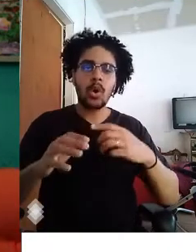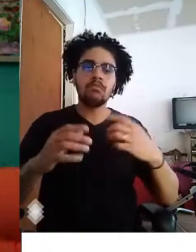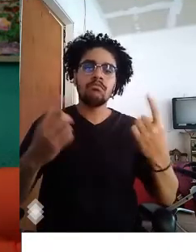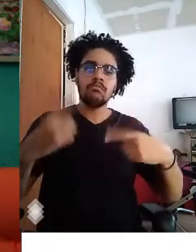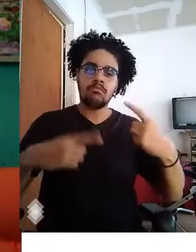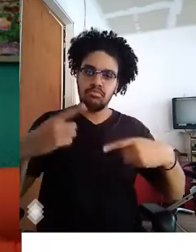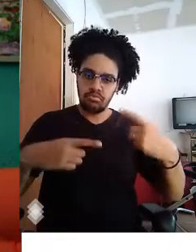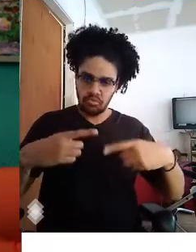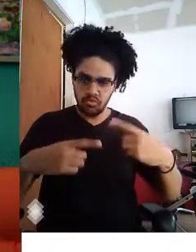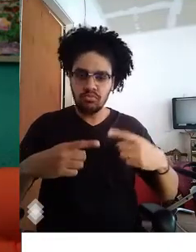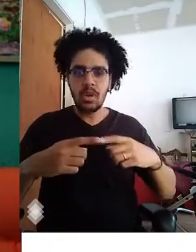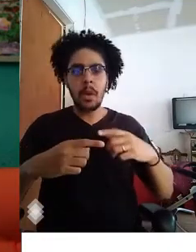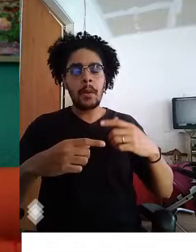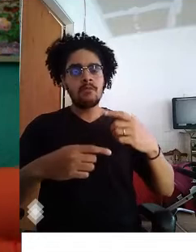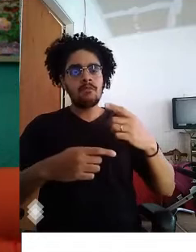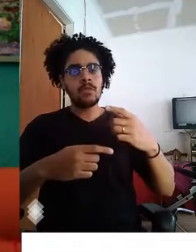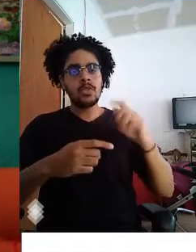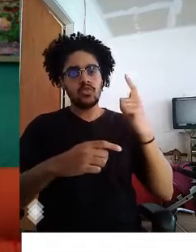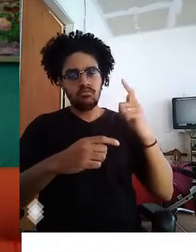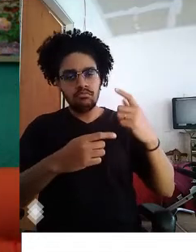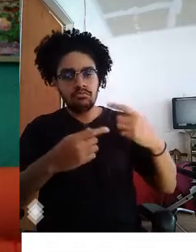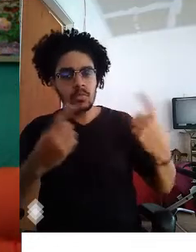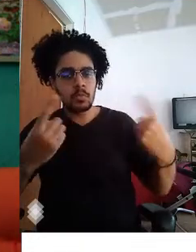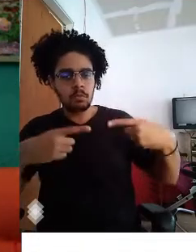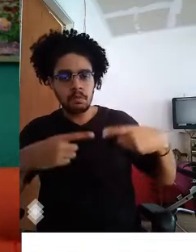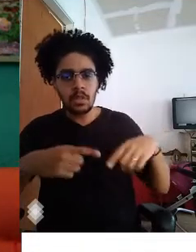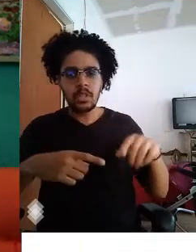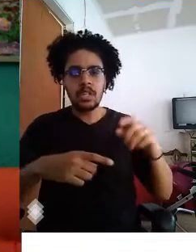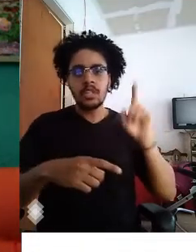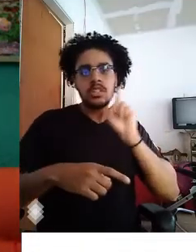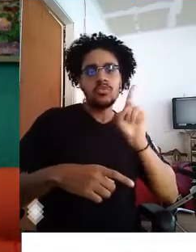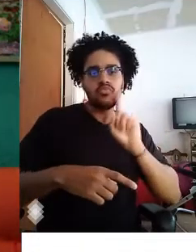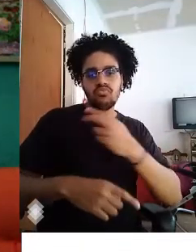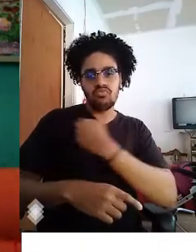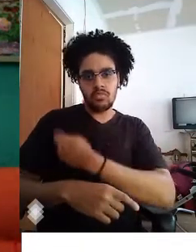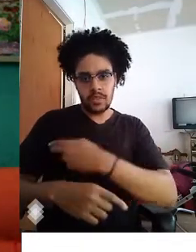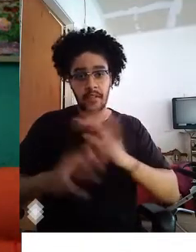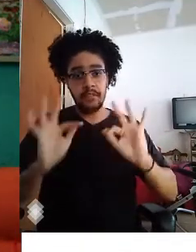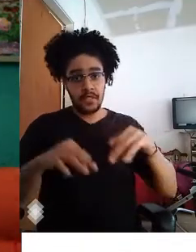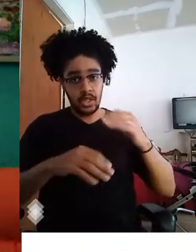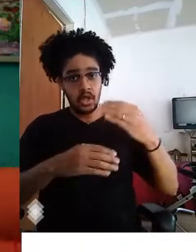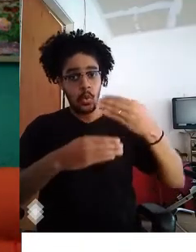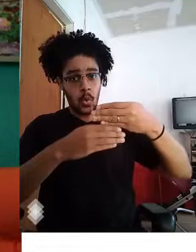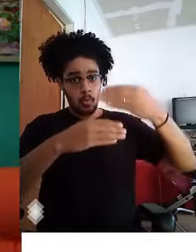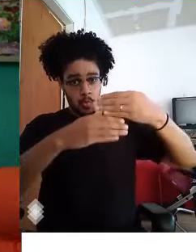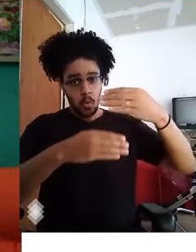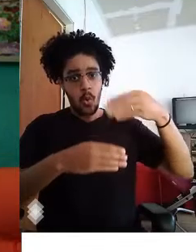através de um confronto geopolítico entre os Estados Unidos e a União Soviética. Com a queda do Muro de